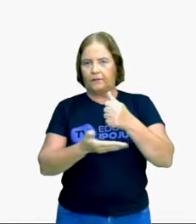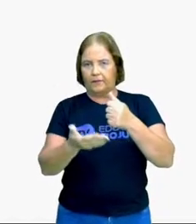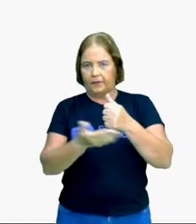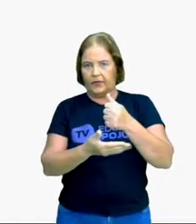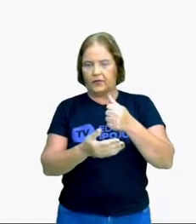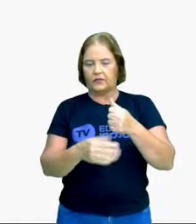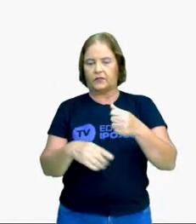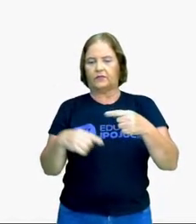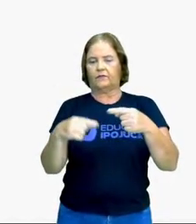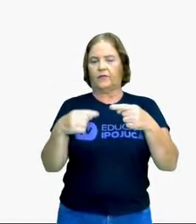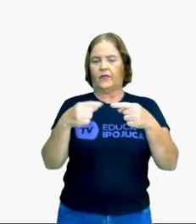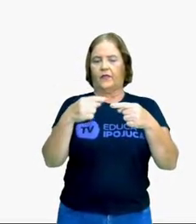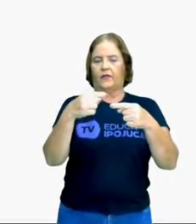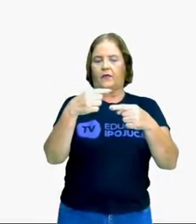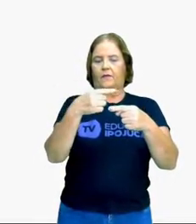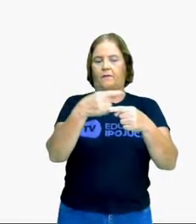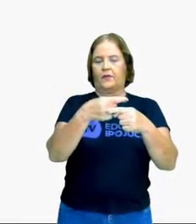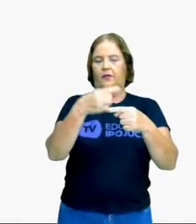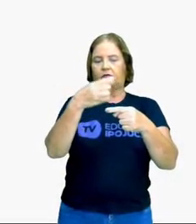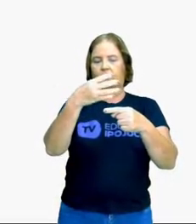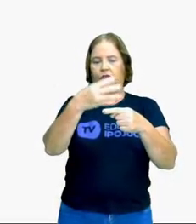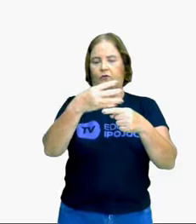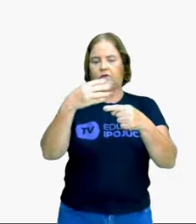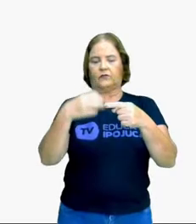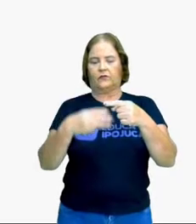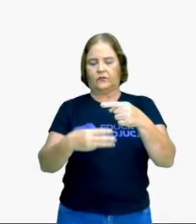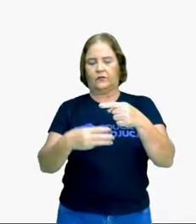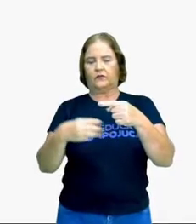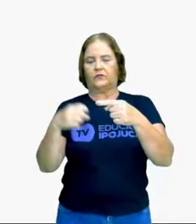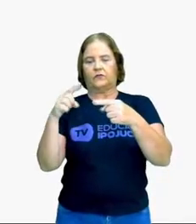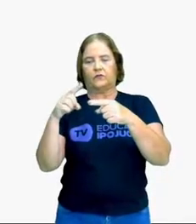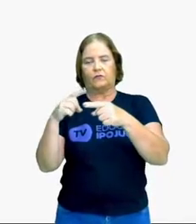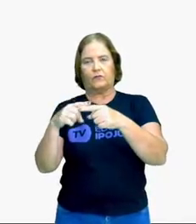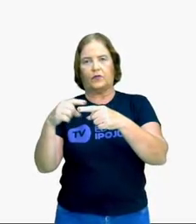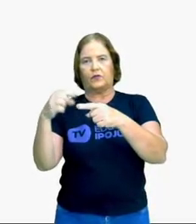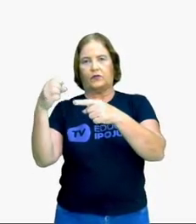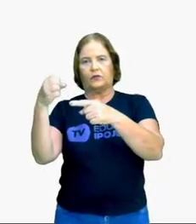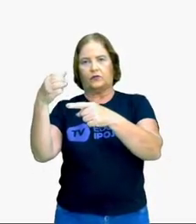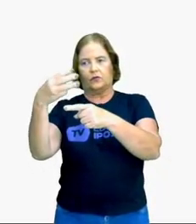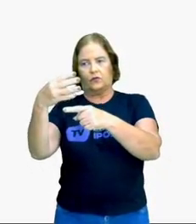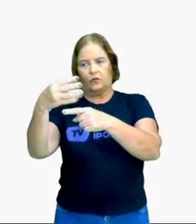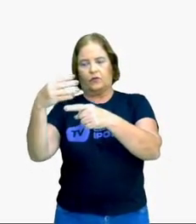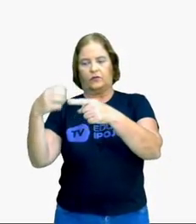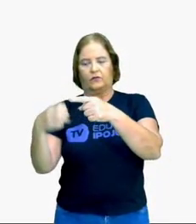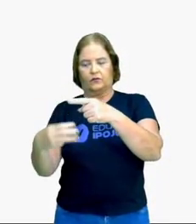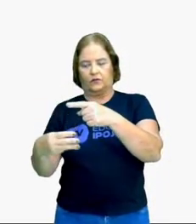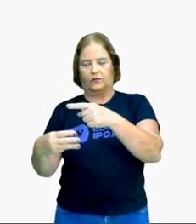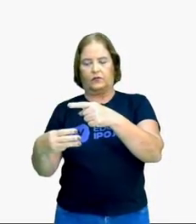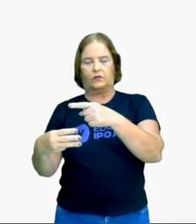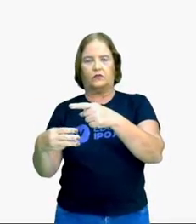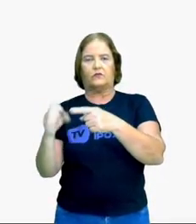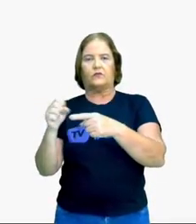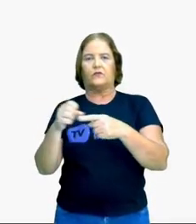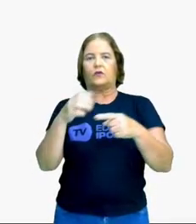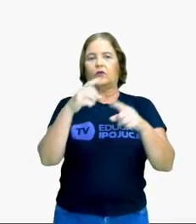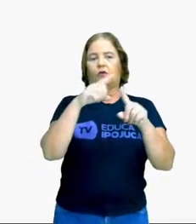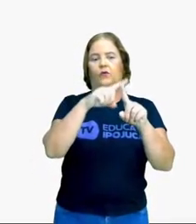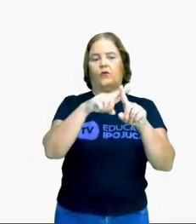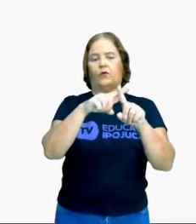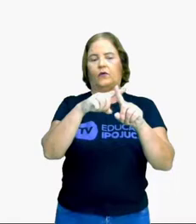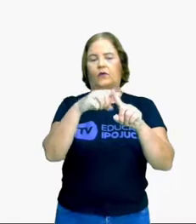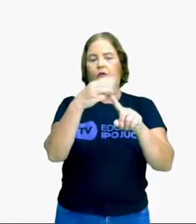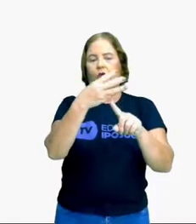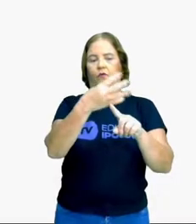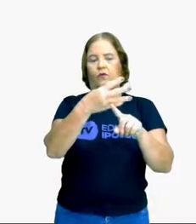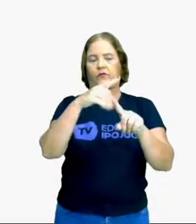duas vezes. Menos 4 terços vezes menos 4 terços. 4 vezes 4, 16. 3 vezes 3,